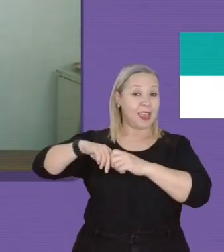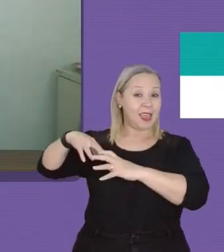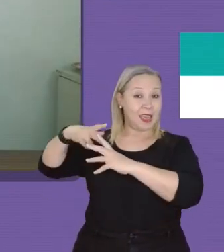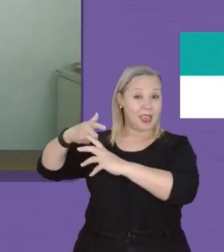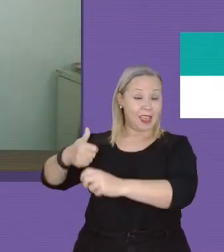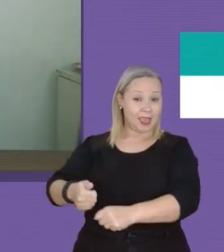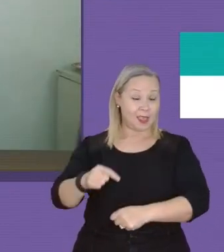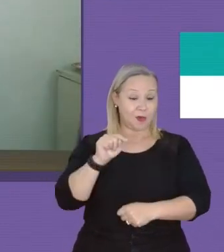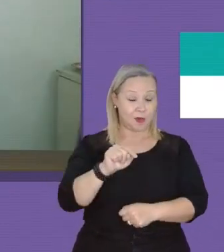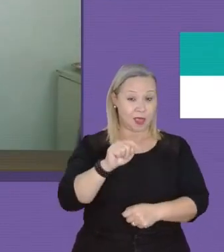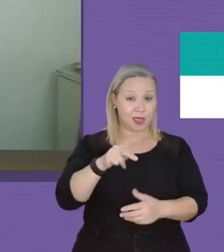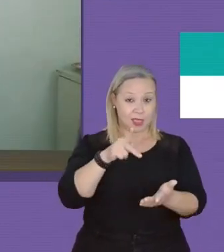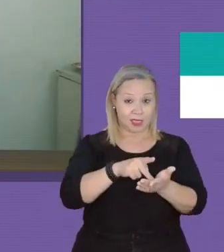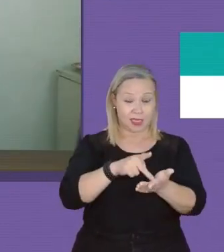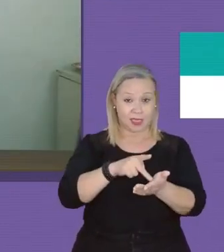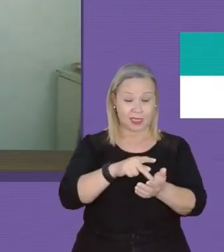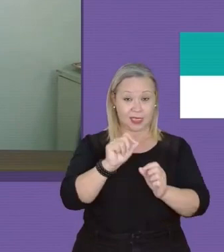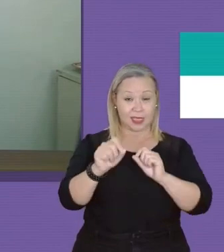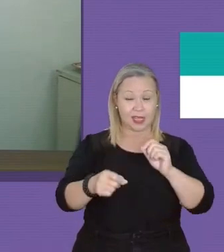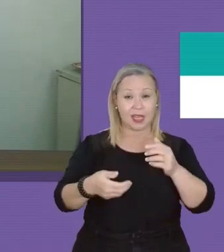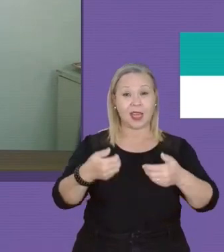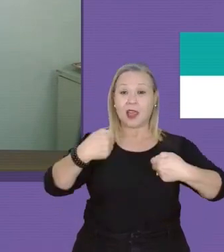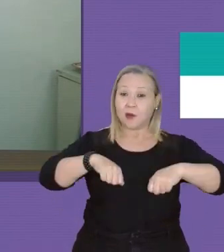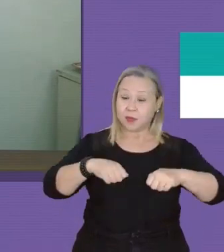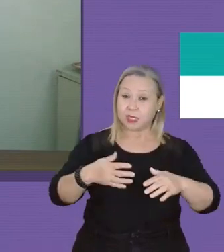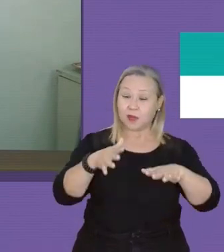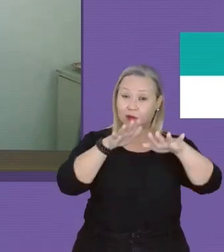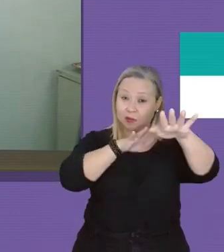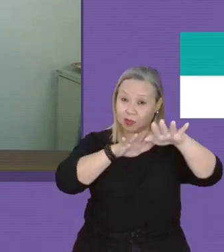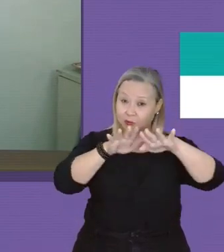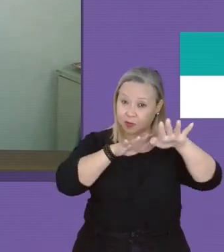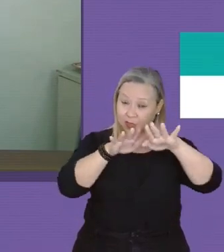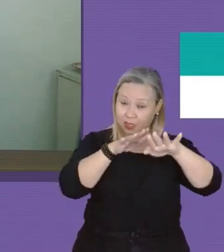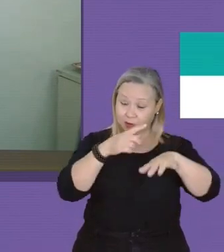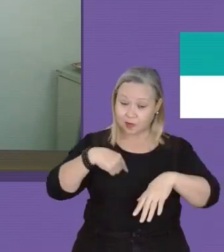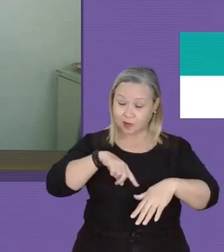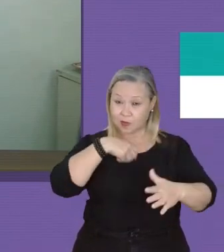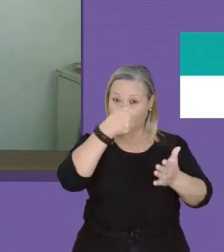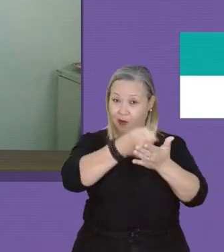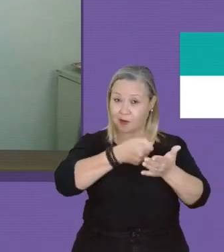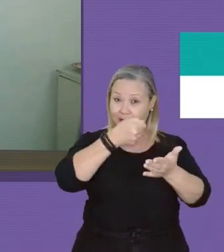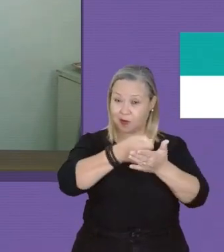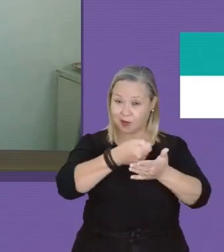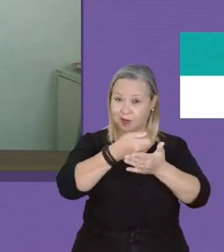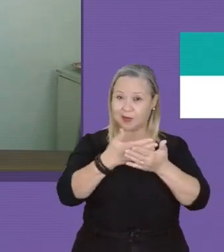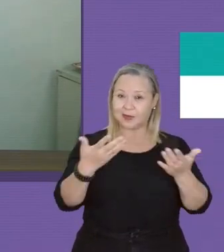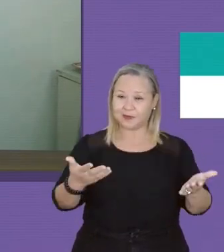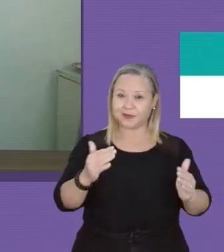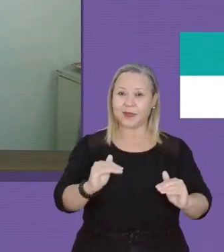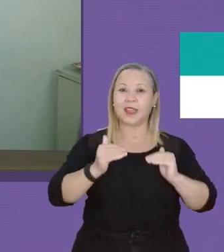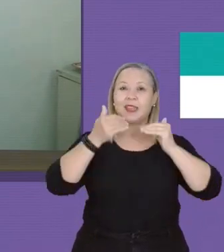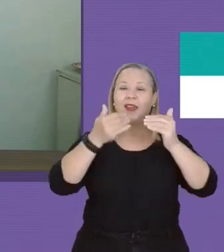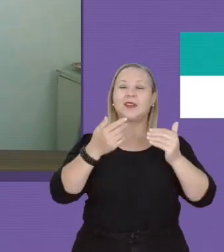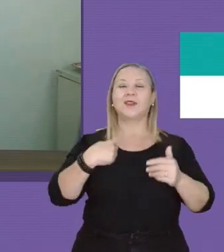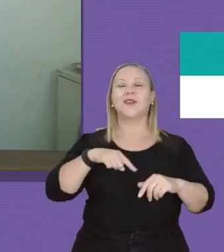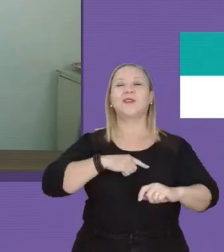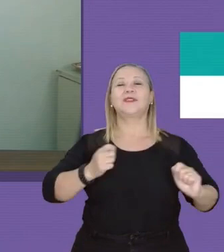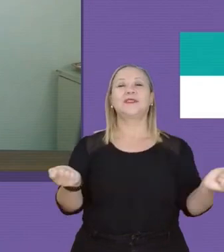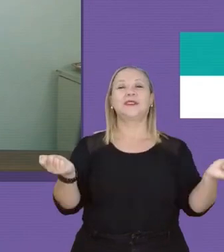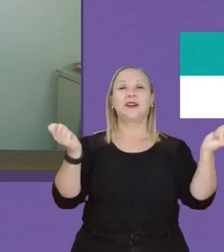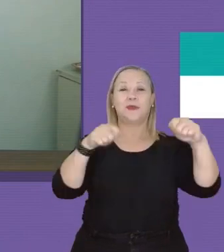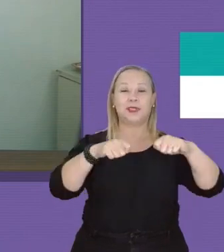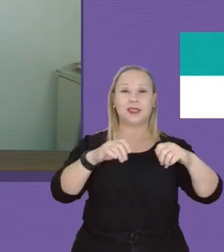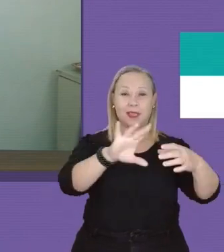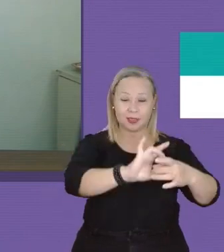ciclo depende agora de nossa mobilização, de nossa luta e, sobretudo, de nossa capacidade de